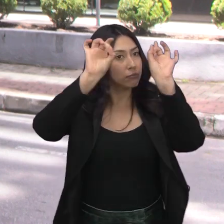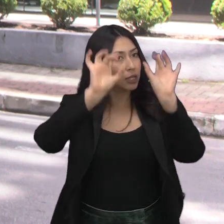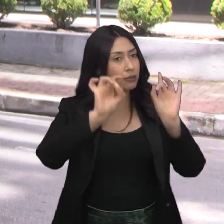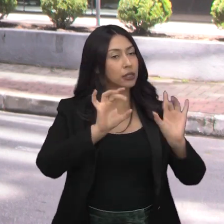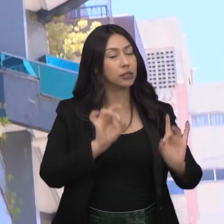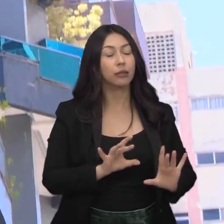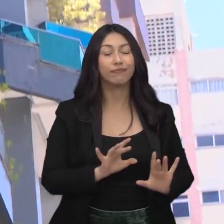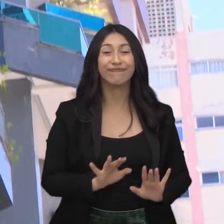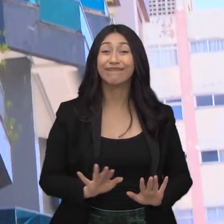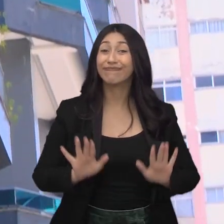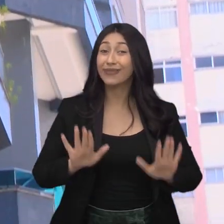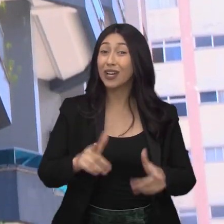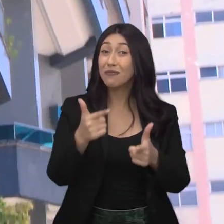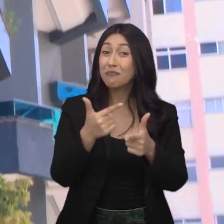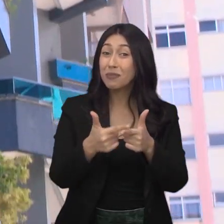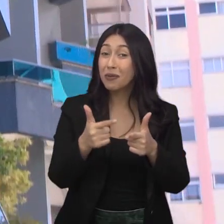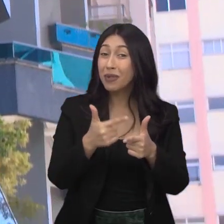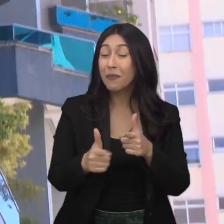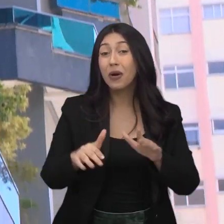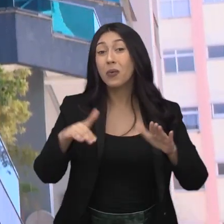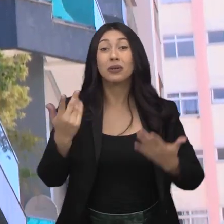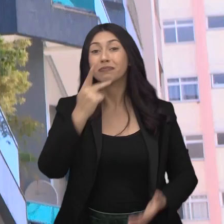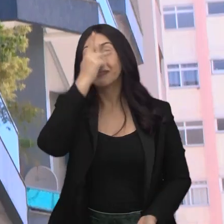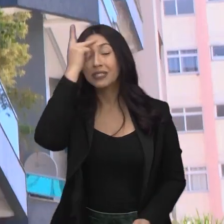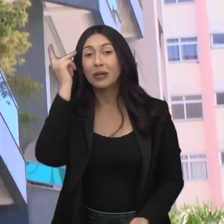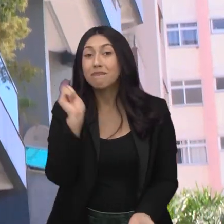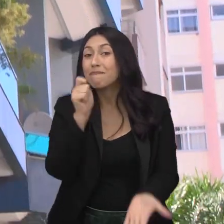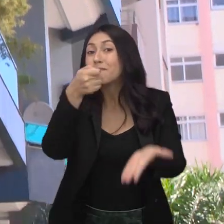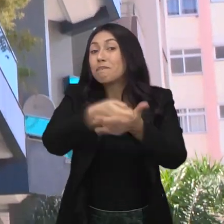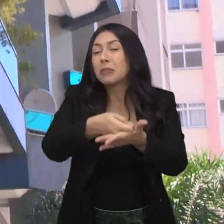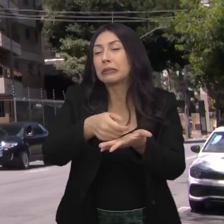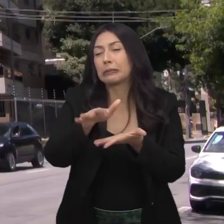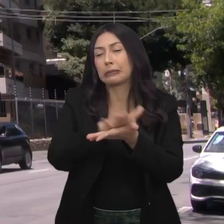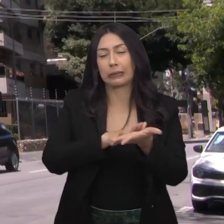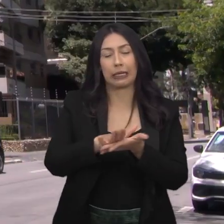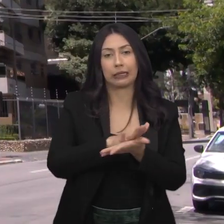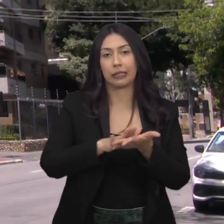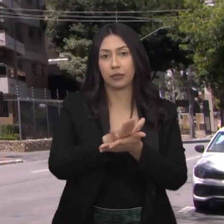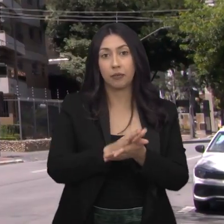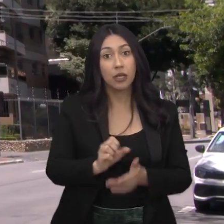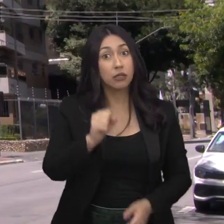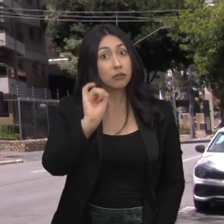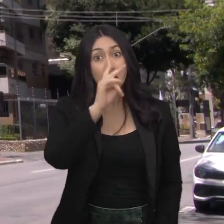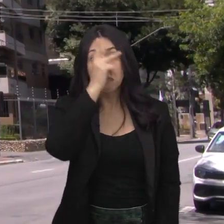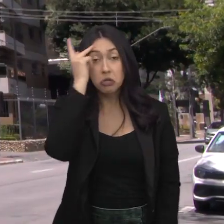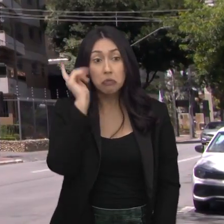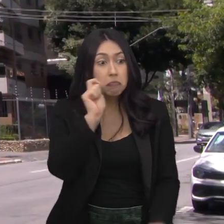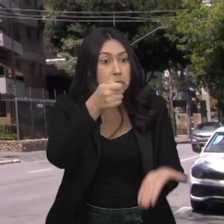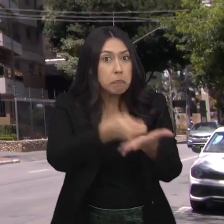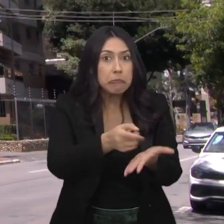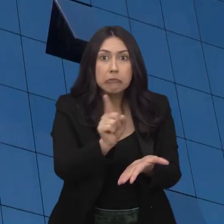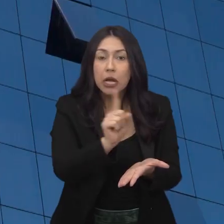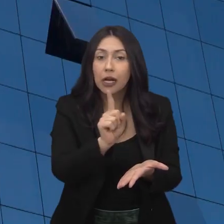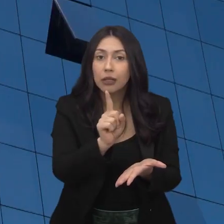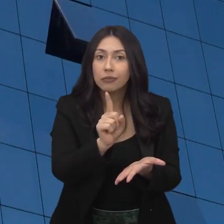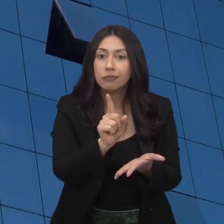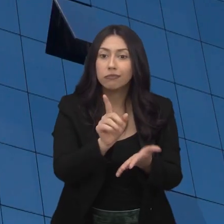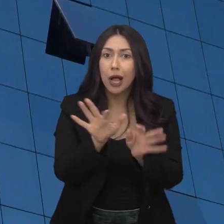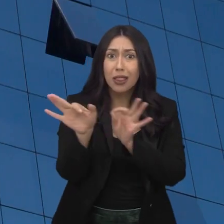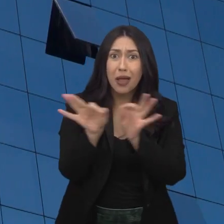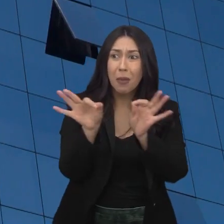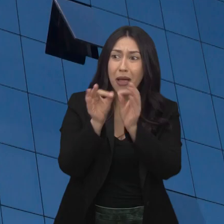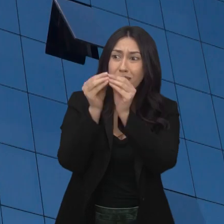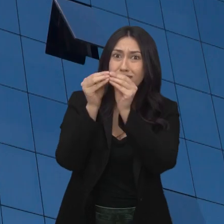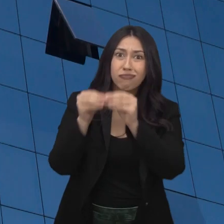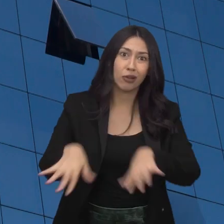serão cobradas. O problema é quando a inadimplência acontece. Se os proprietários deixam de pagar, o